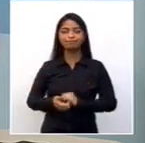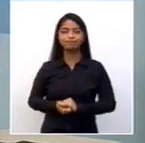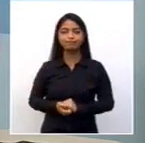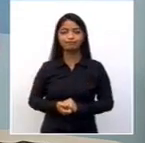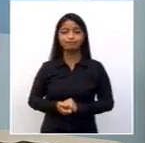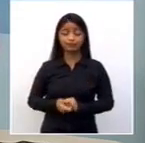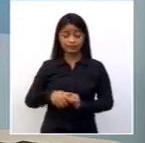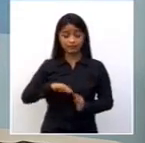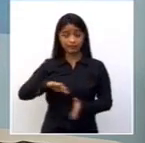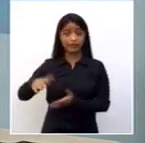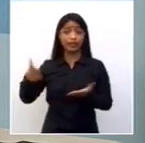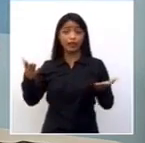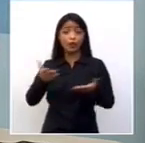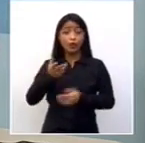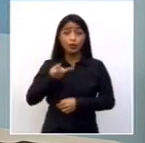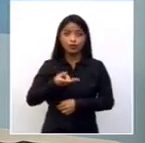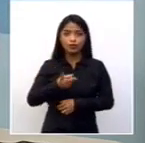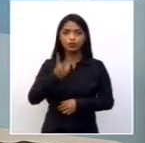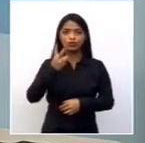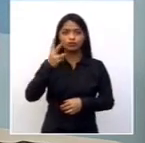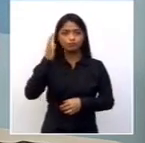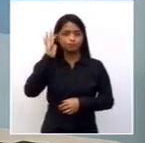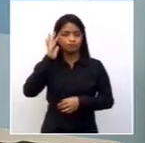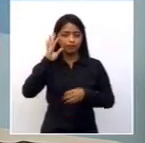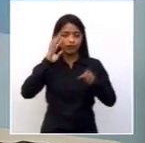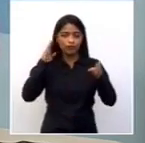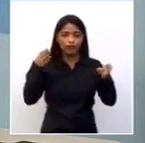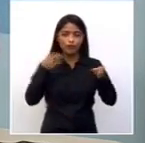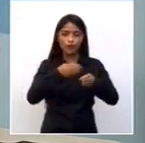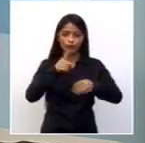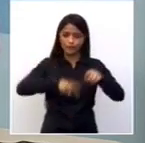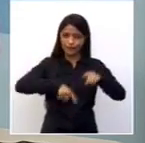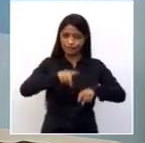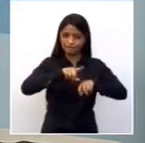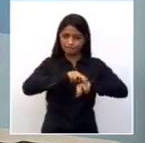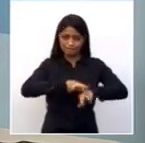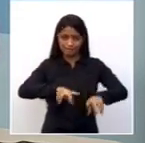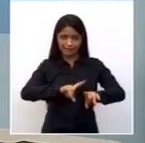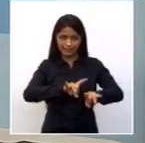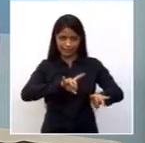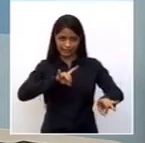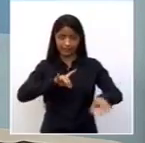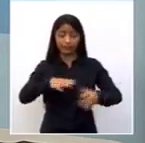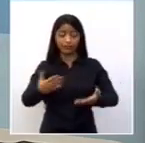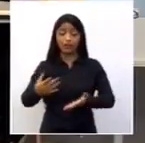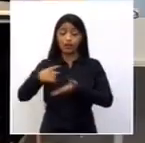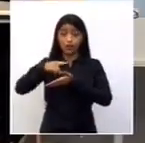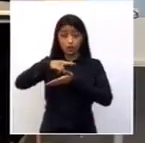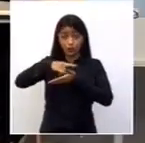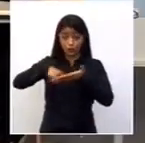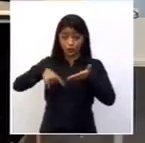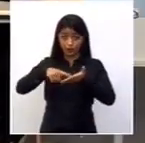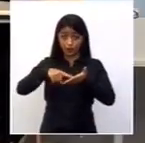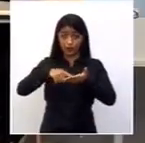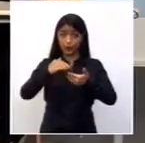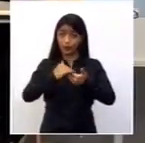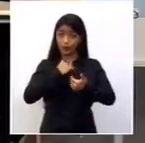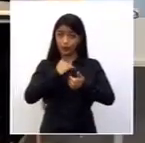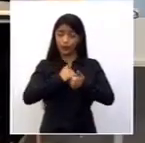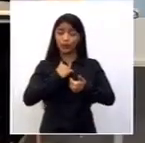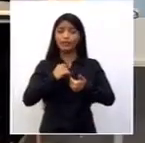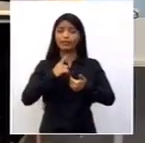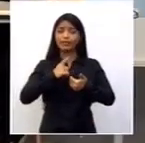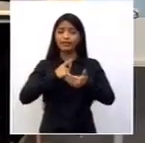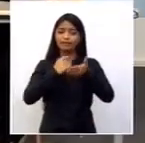plataformas digitais, vale relembrar que o documento orientador das atividades escolares não presenciais também traz uma